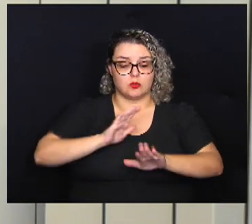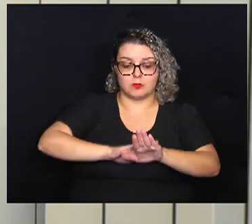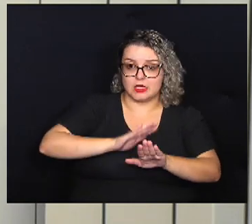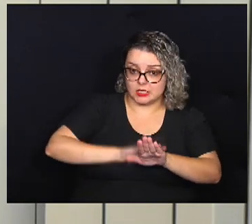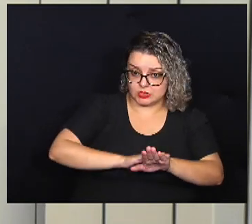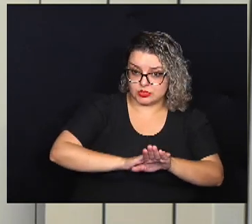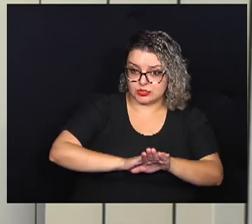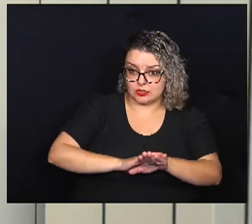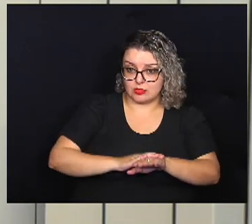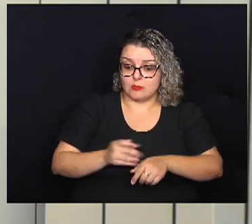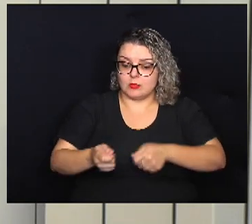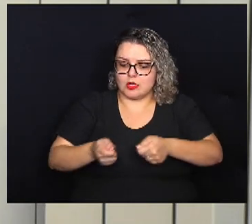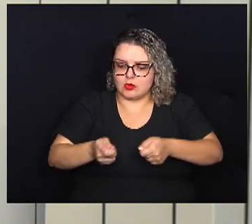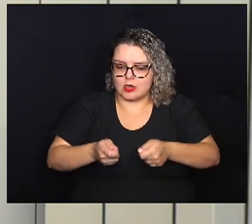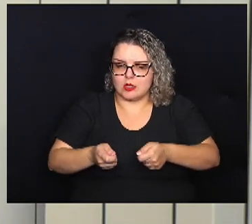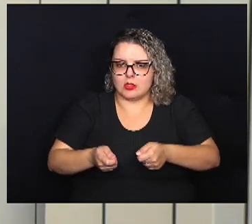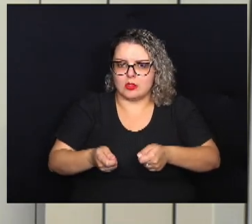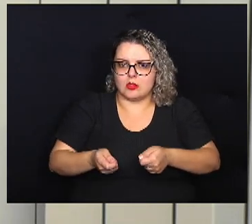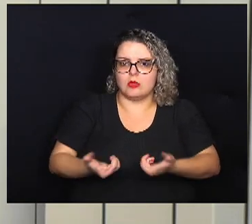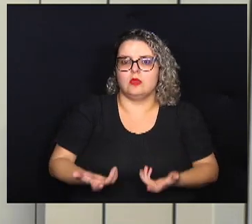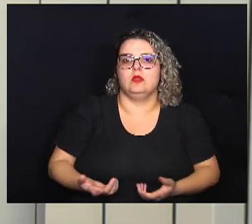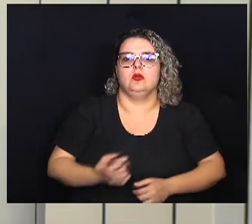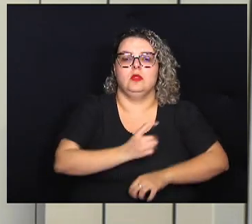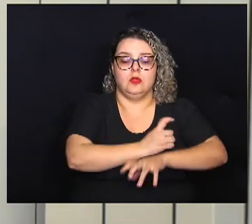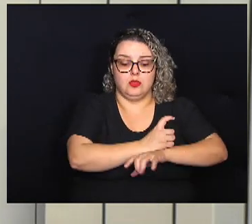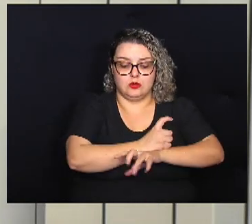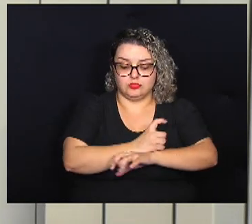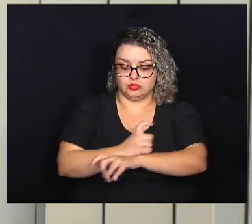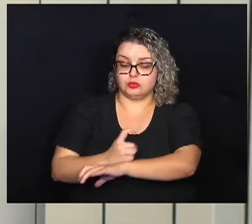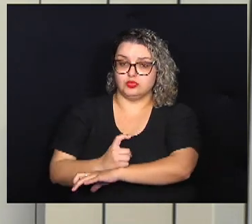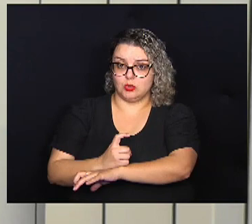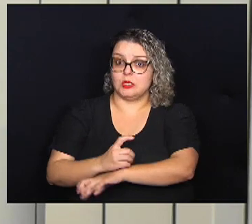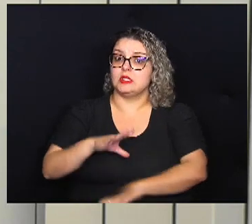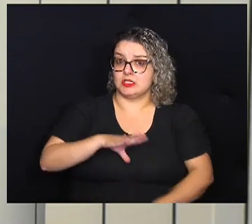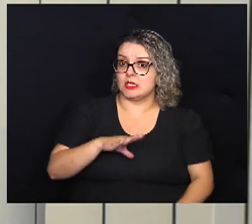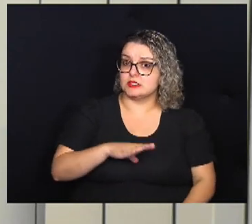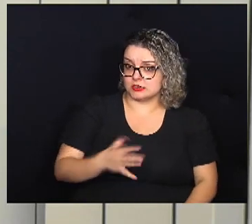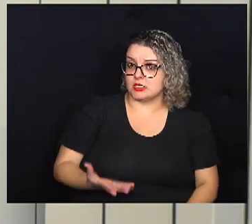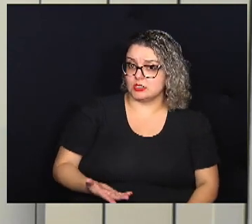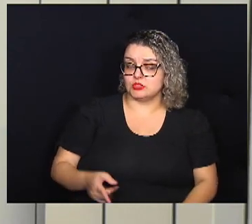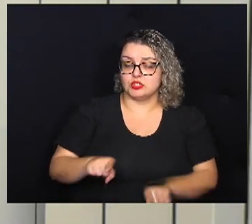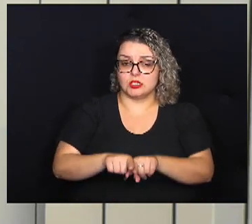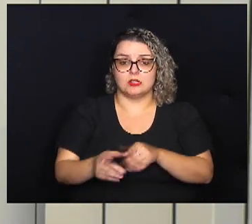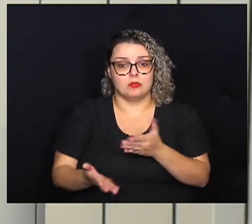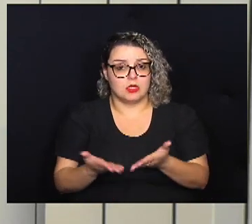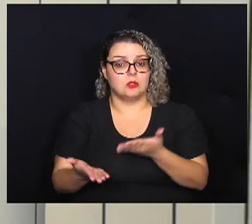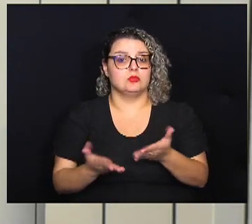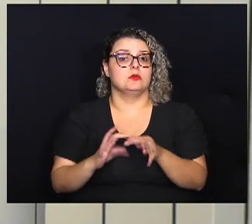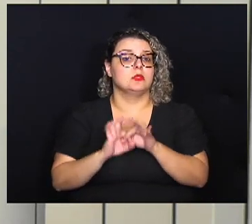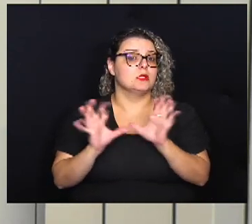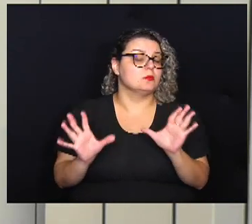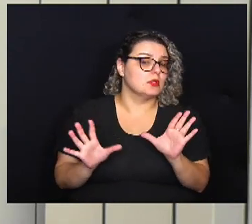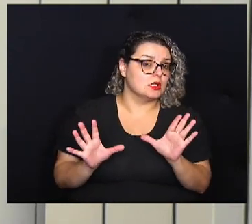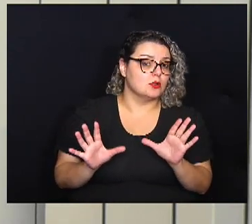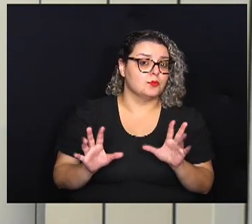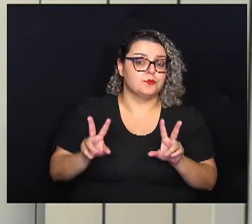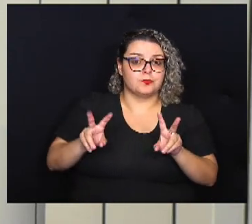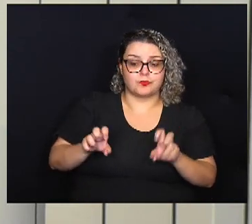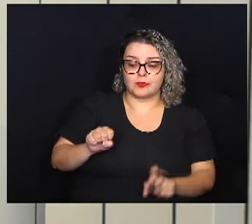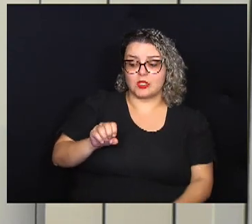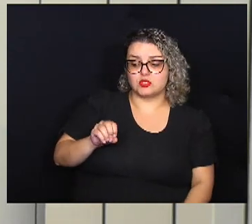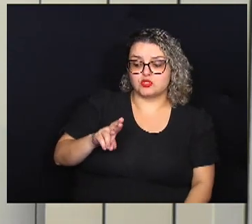para conter a proliferação de escorpiões na cidade e o tratamento disponível, o chamado